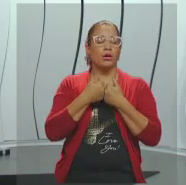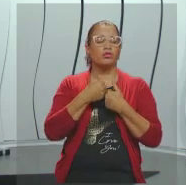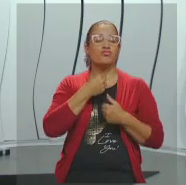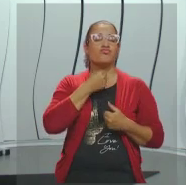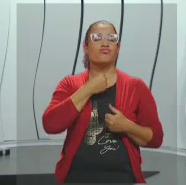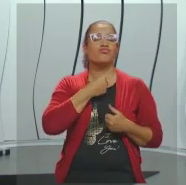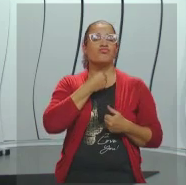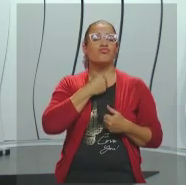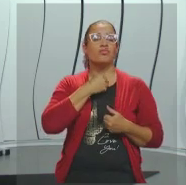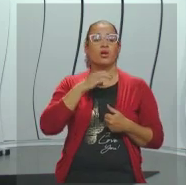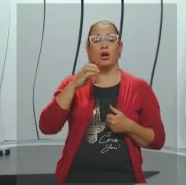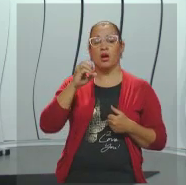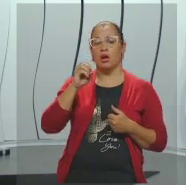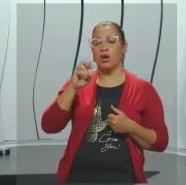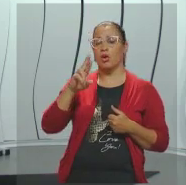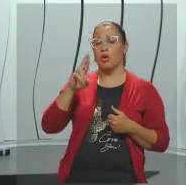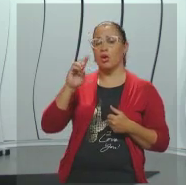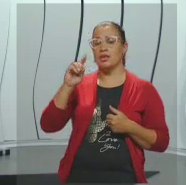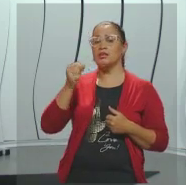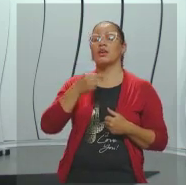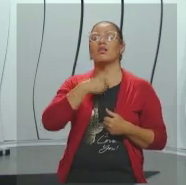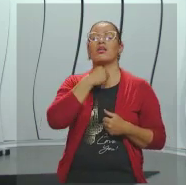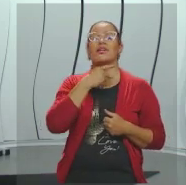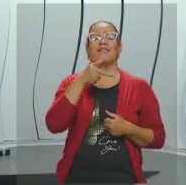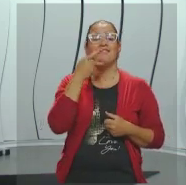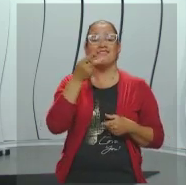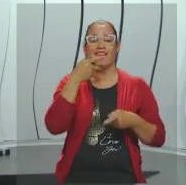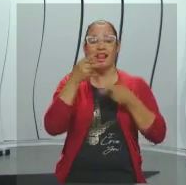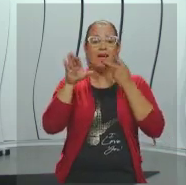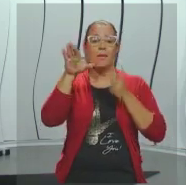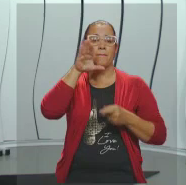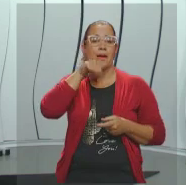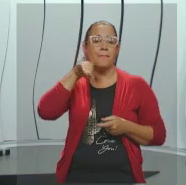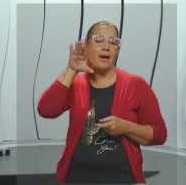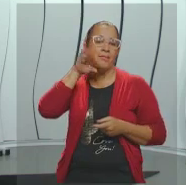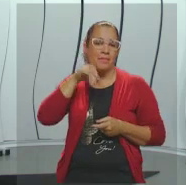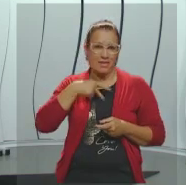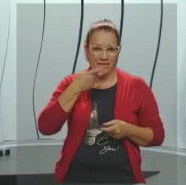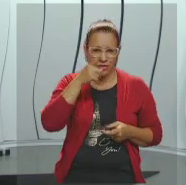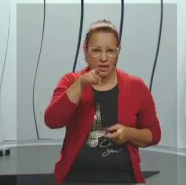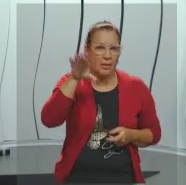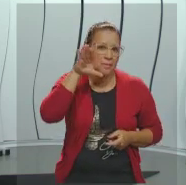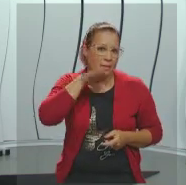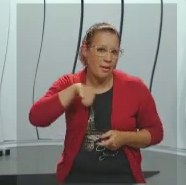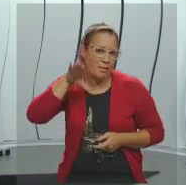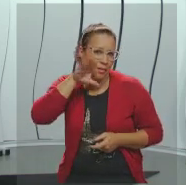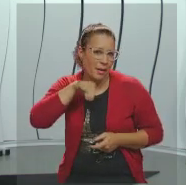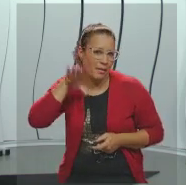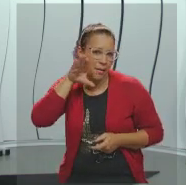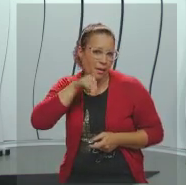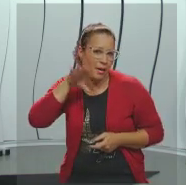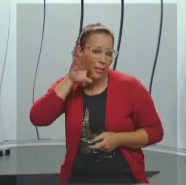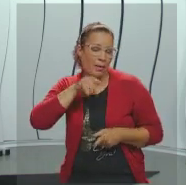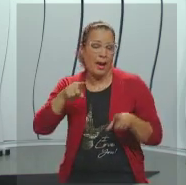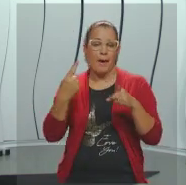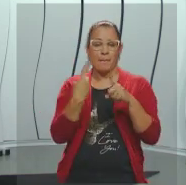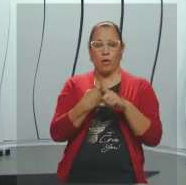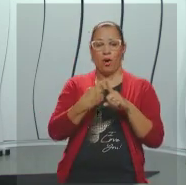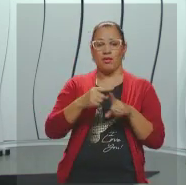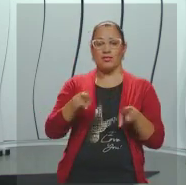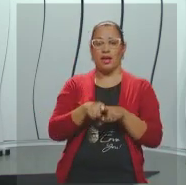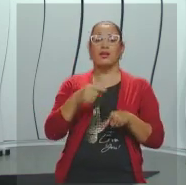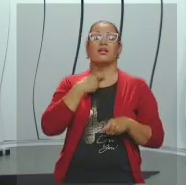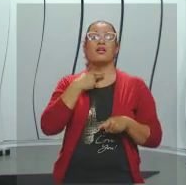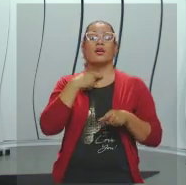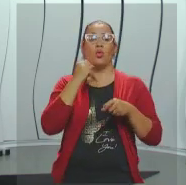nós temos as cordas vocais. Eu consigo falar com você, aluno, agora, porque eu tenho cordas vocais que são capazes de